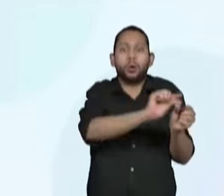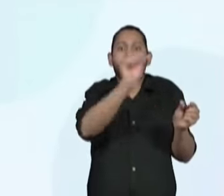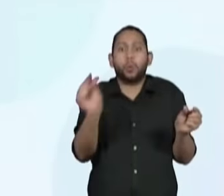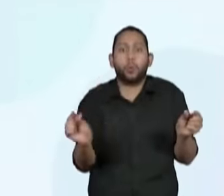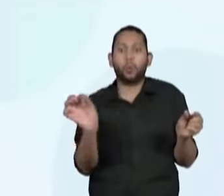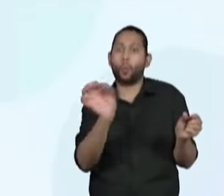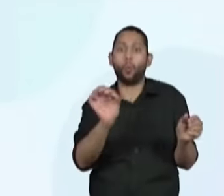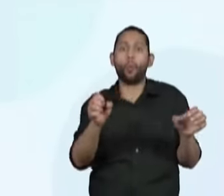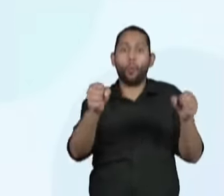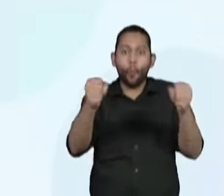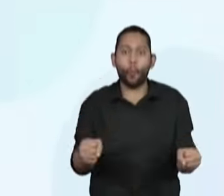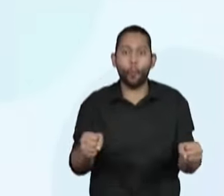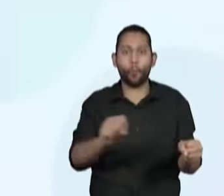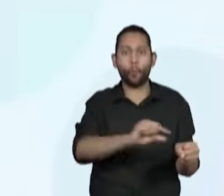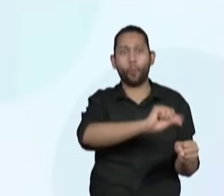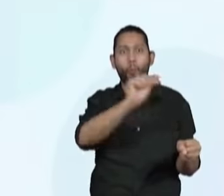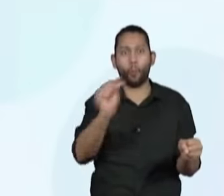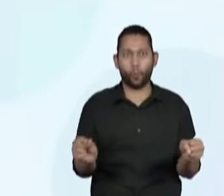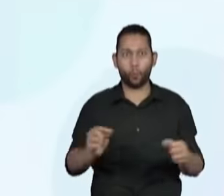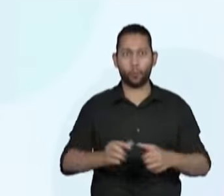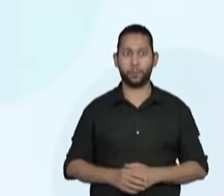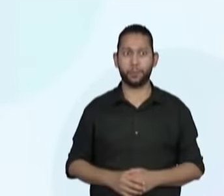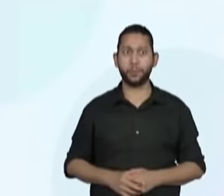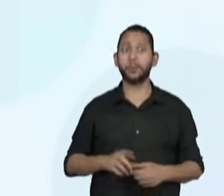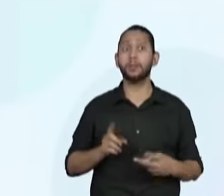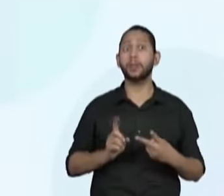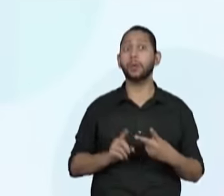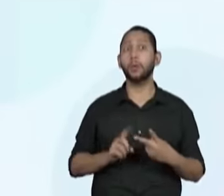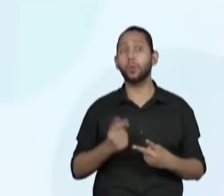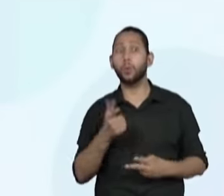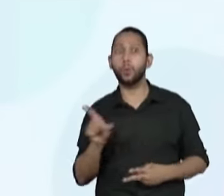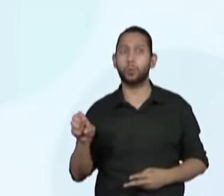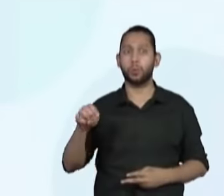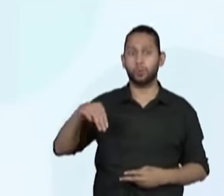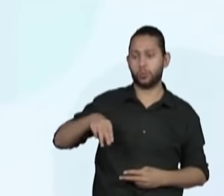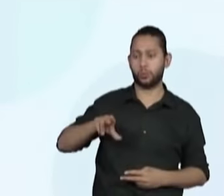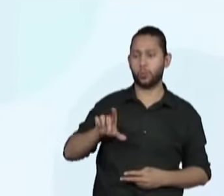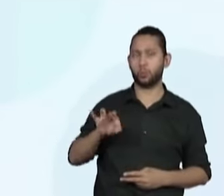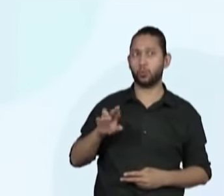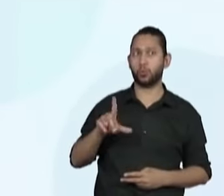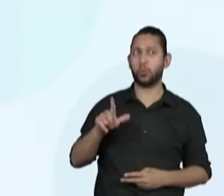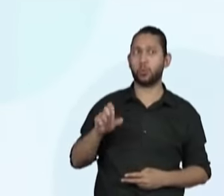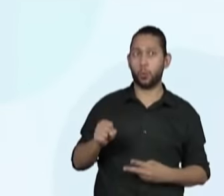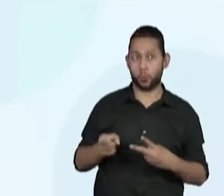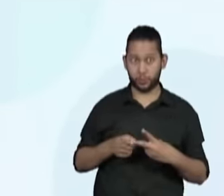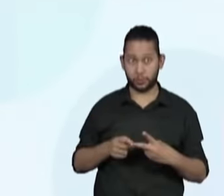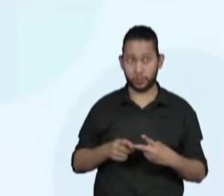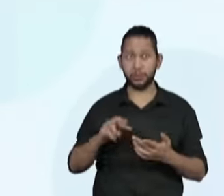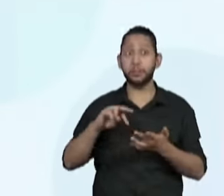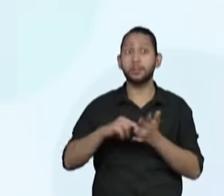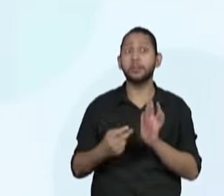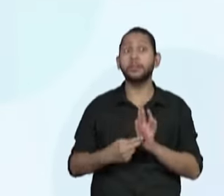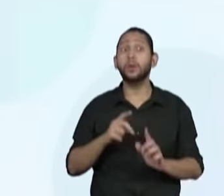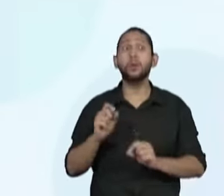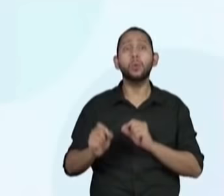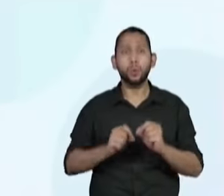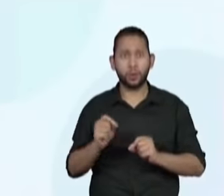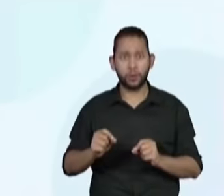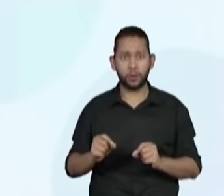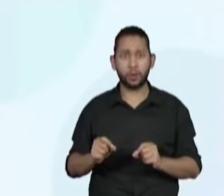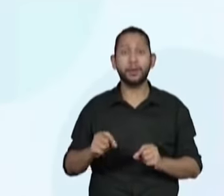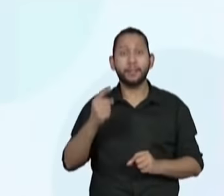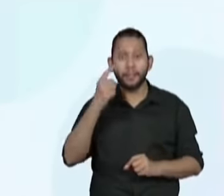Nós temos também, gente, os chamados arcos múltiplos. O que que é isso, né? São arcos que são contrabalançados aí por